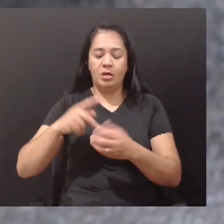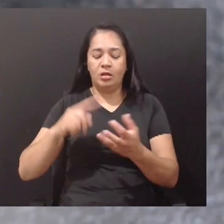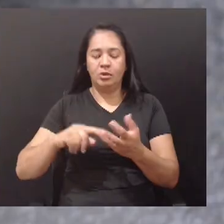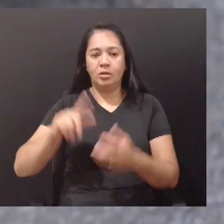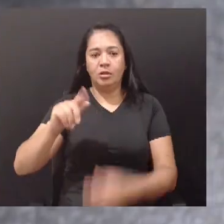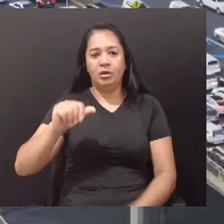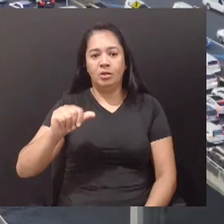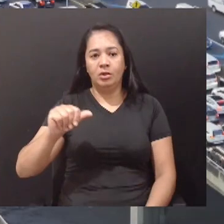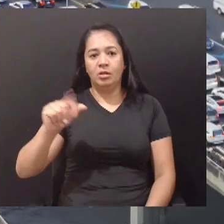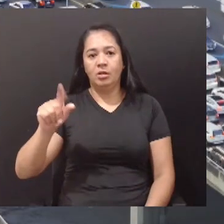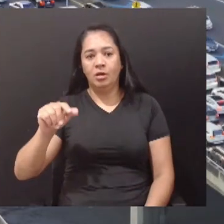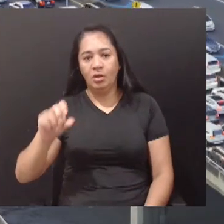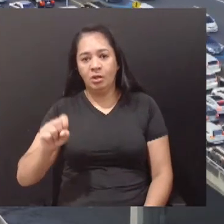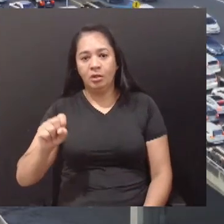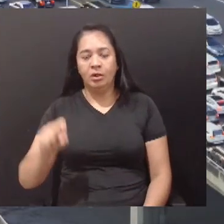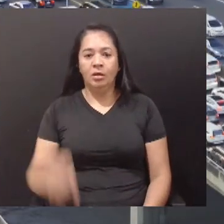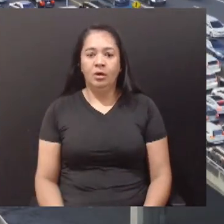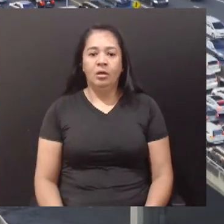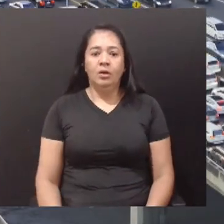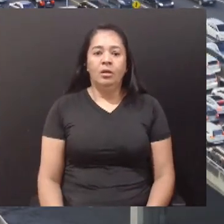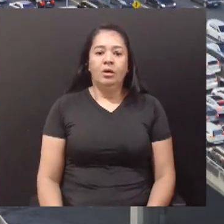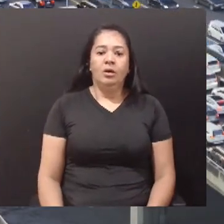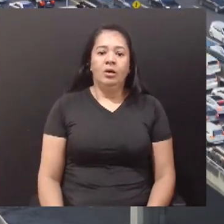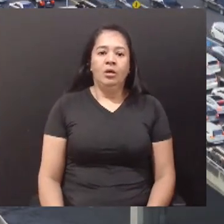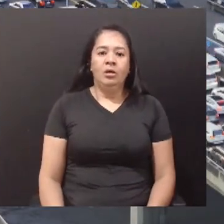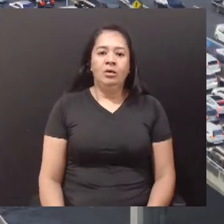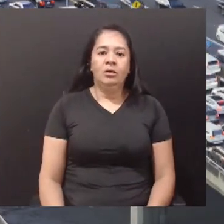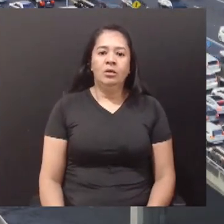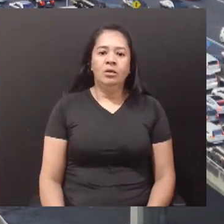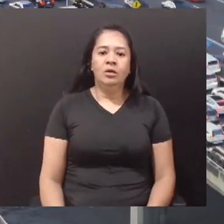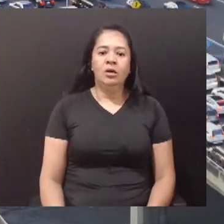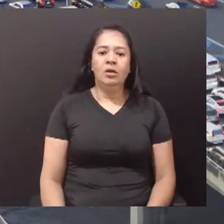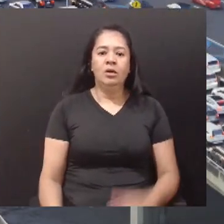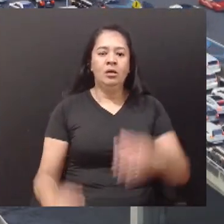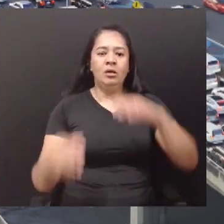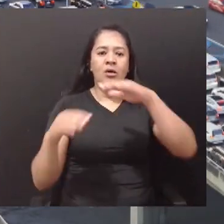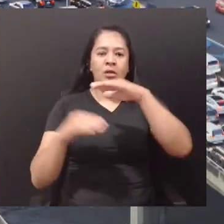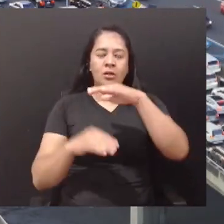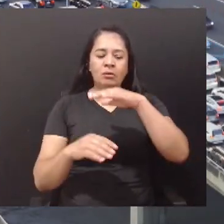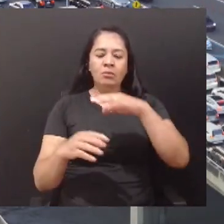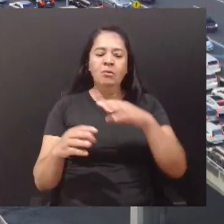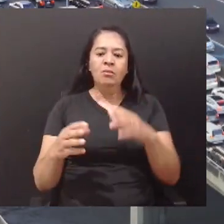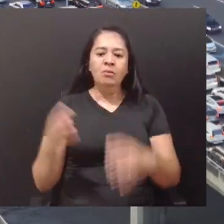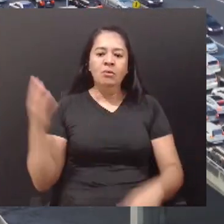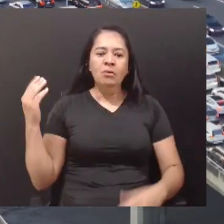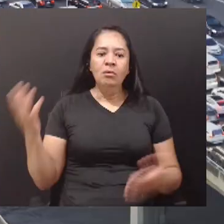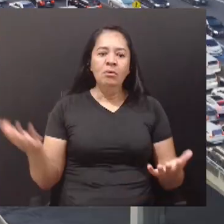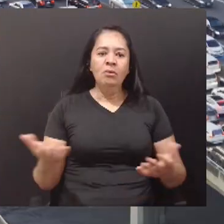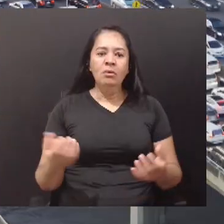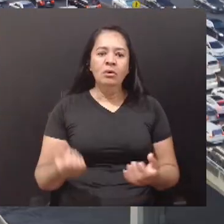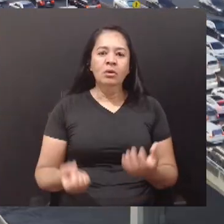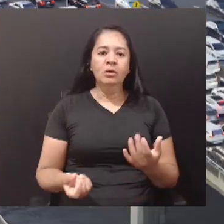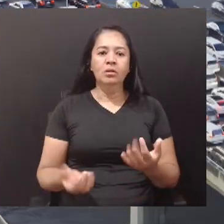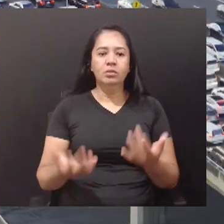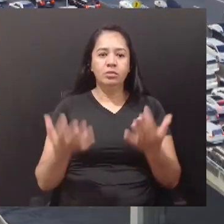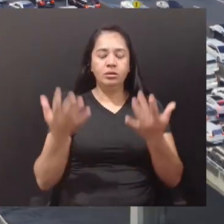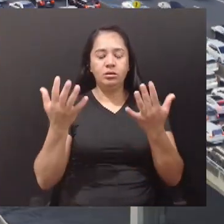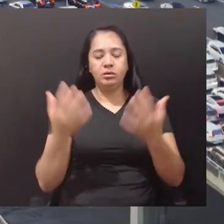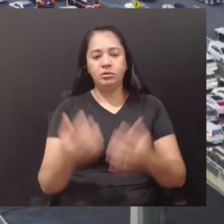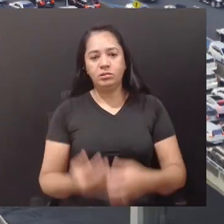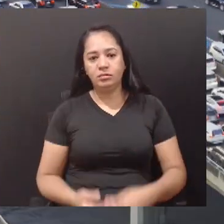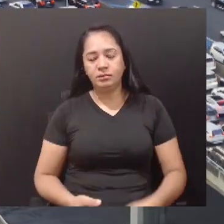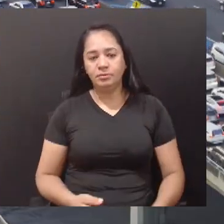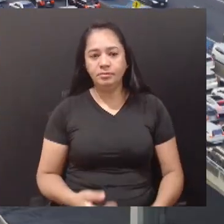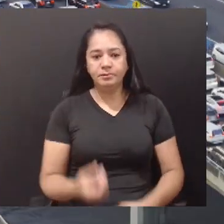seja, carbono que foi acumulado no subsolo há milhões de anos está sendo jogado na atmosfera. E a